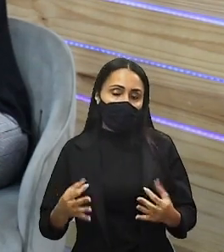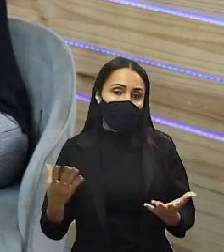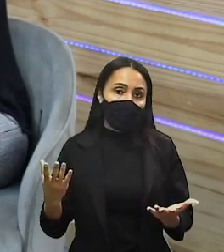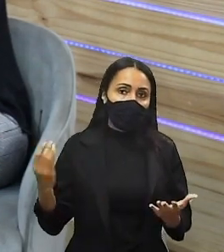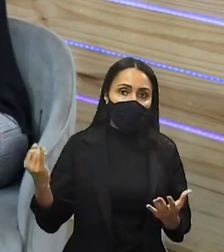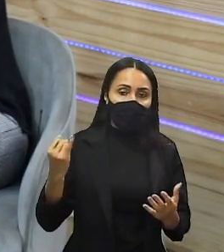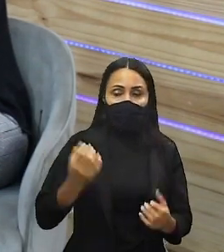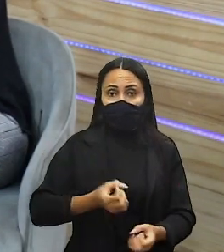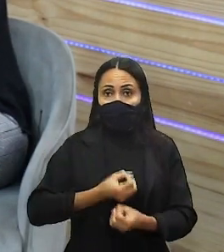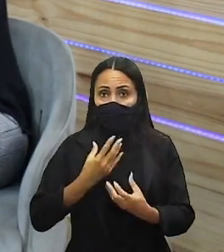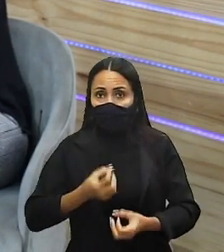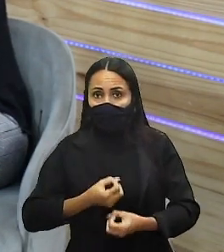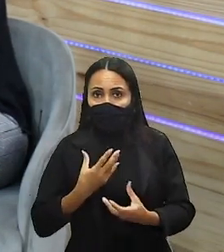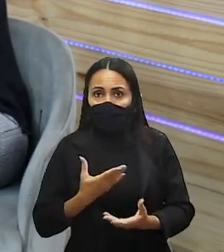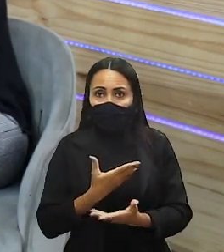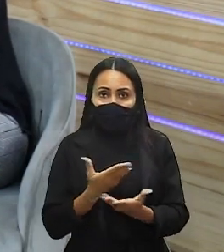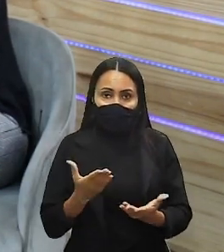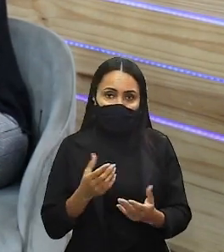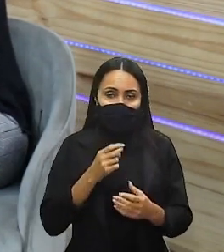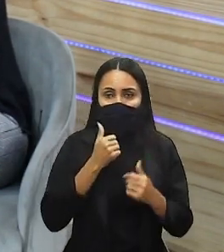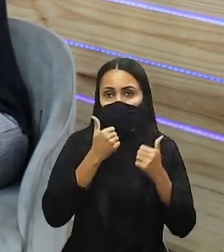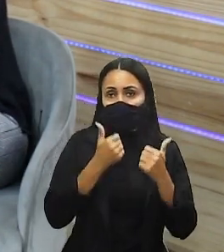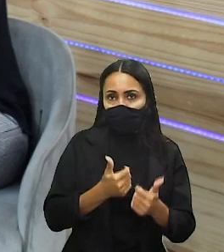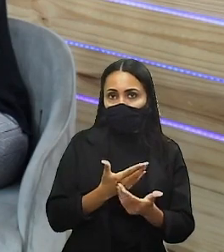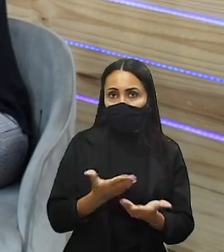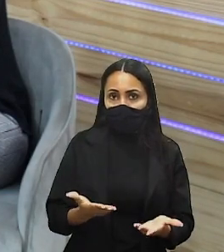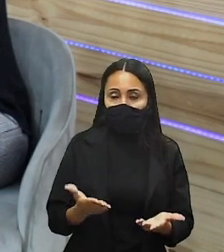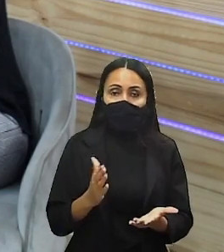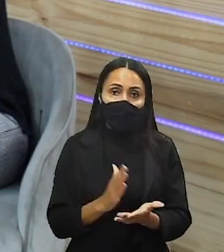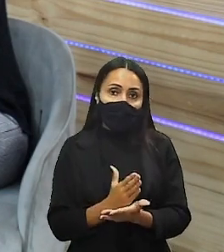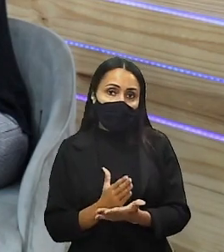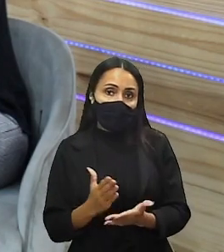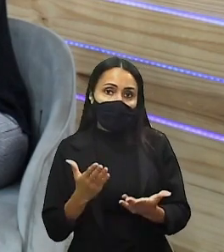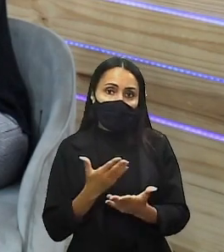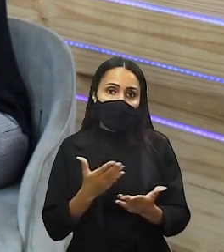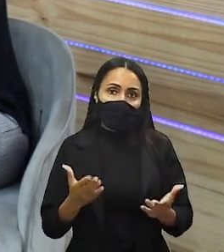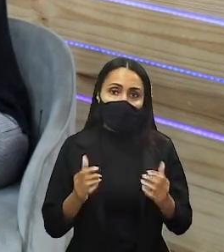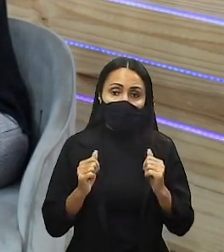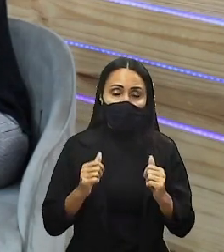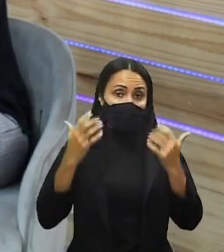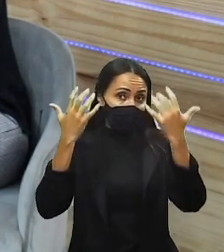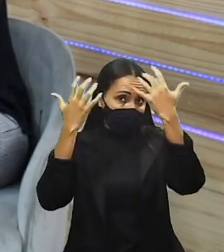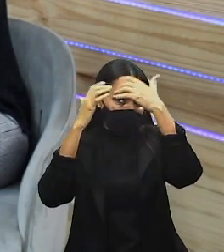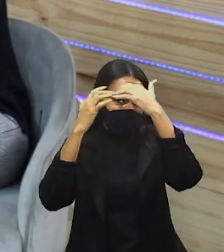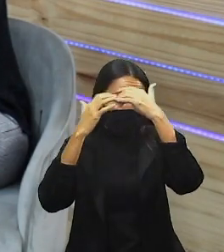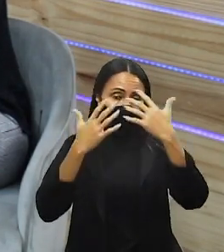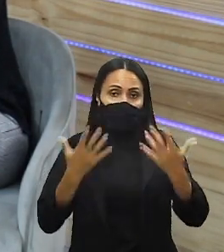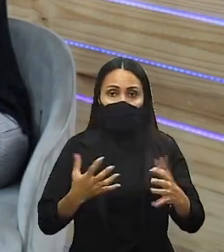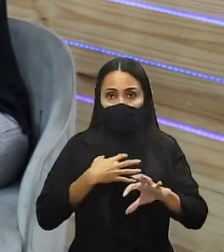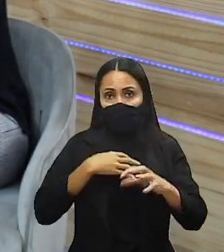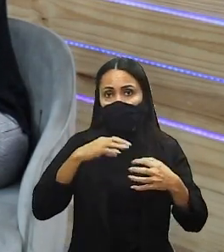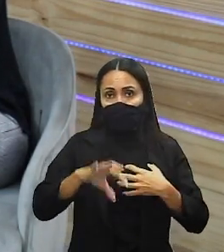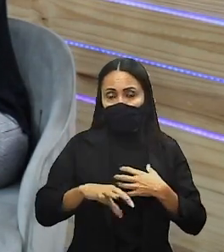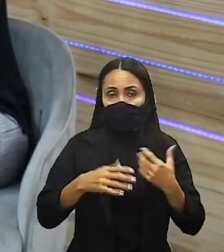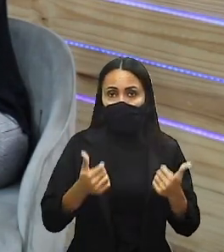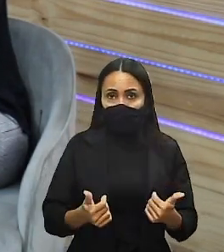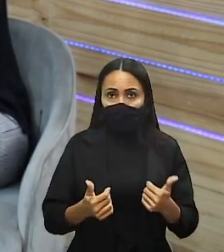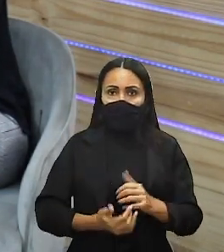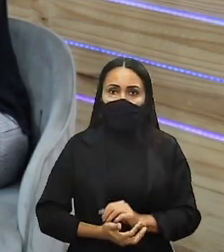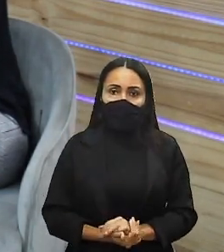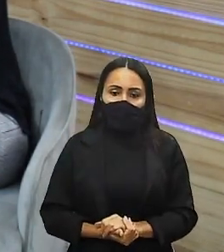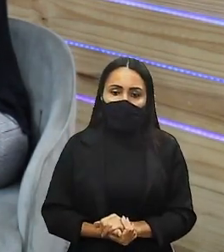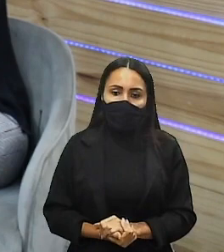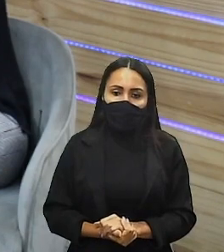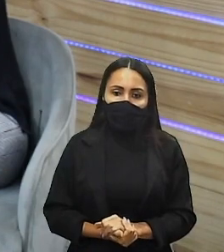essa expressão do é sobre isso e tá tudo bem, porque de alguma forma a gente pode refletir sobre a empatia, né? E